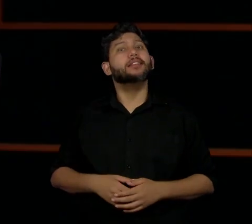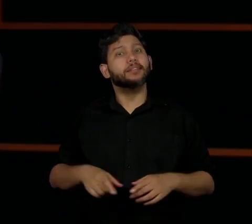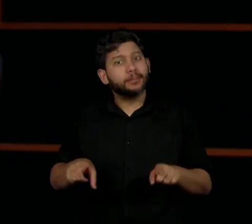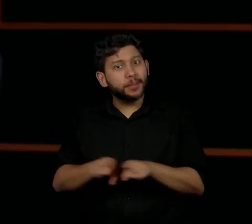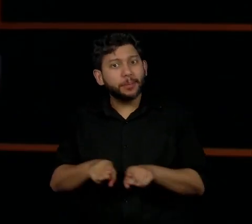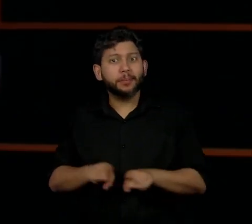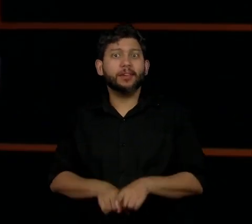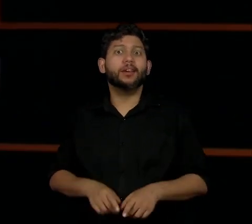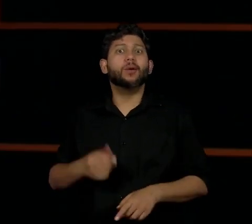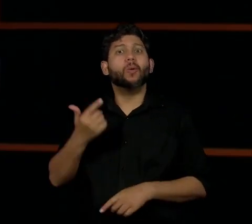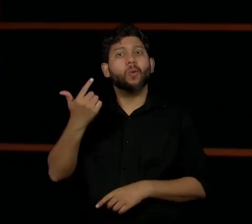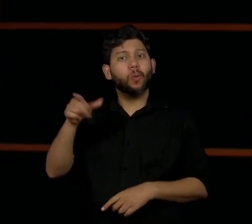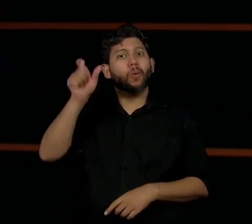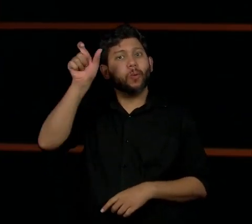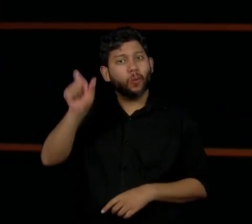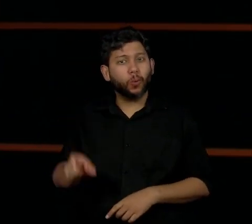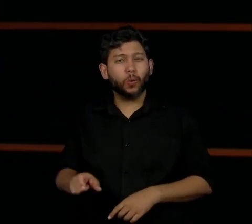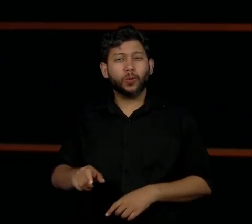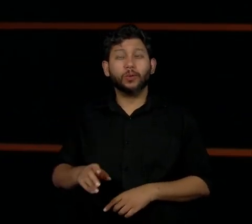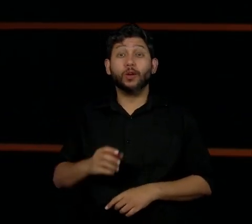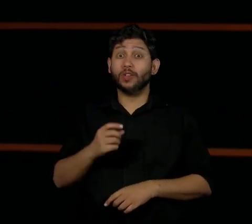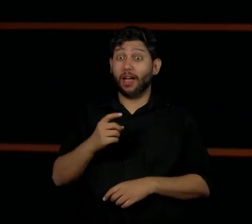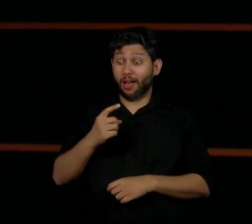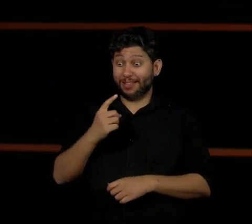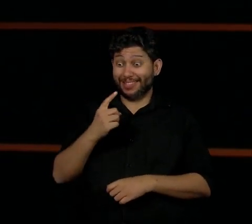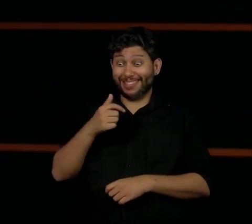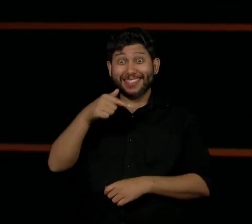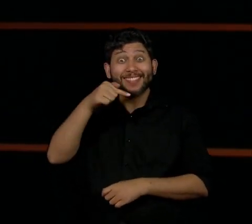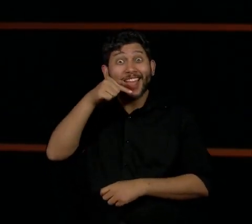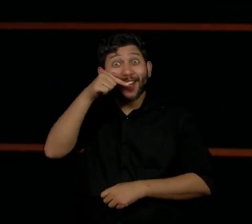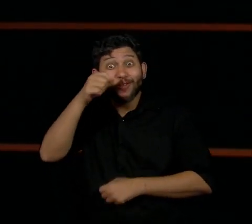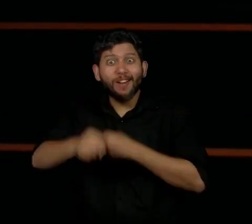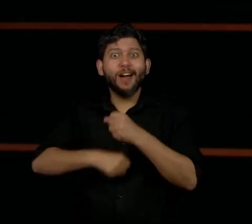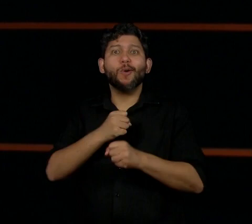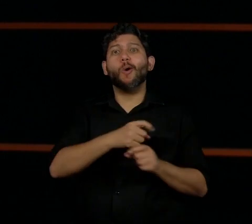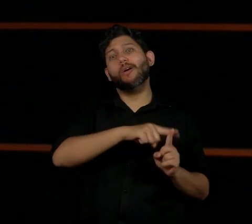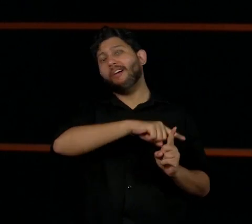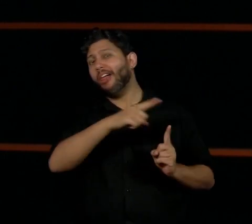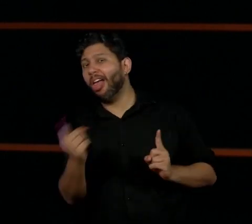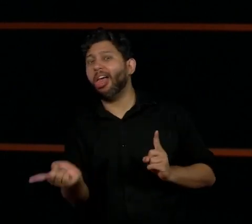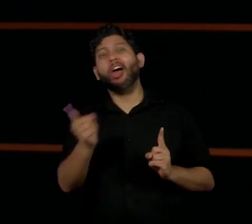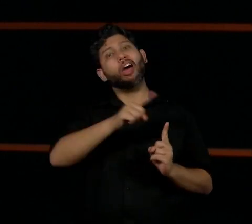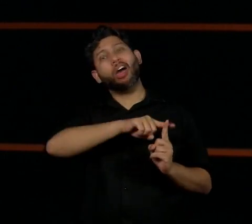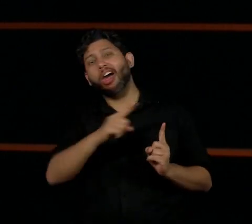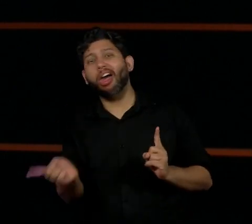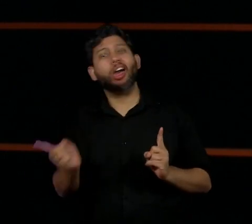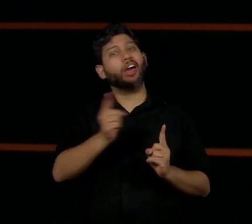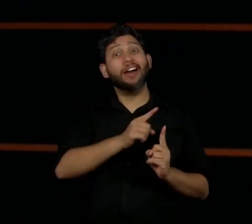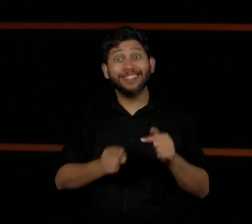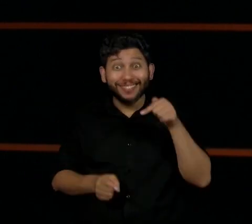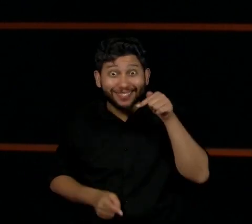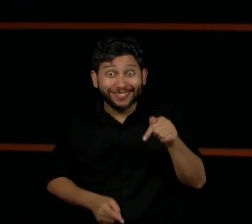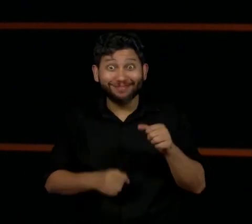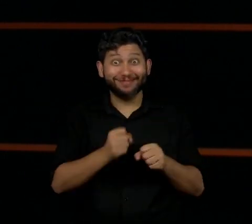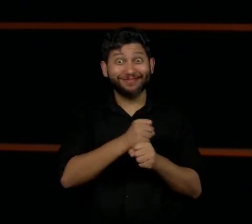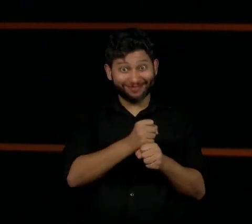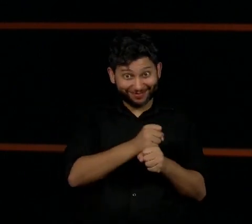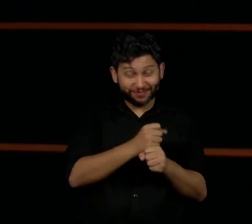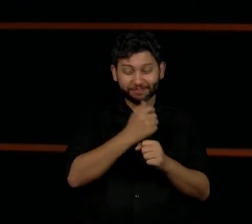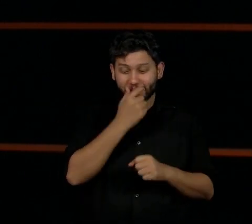aí, no 7º ano de idas e vindas, 7º ano,